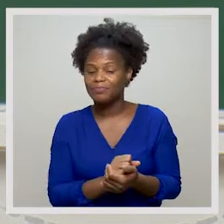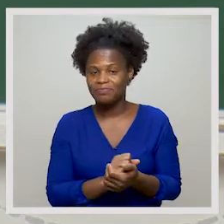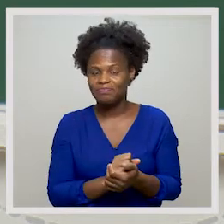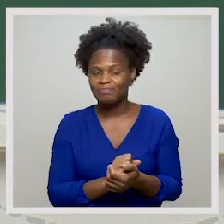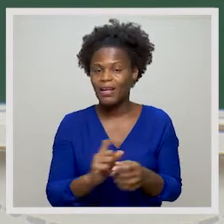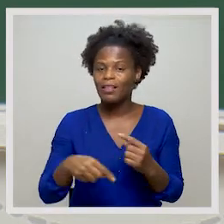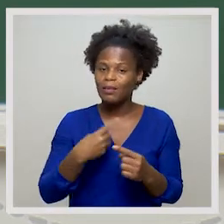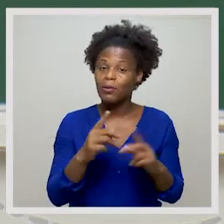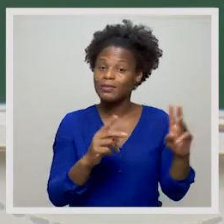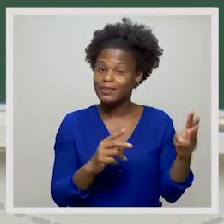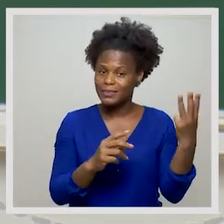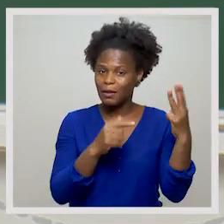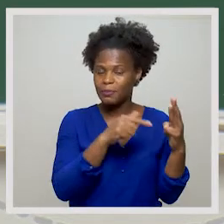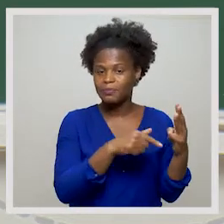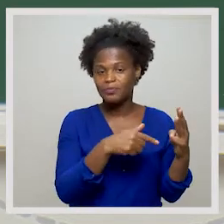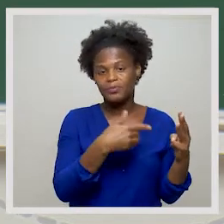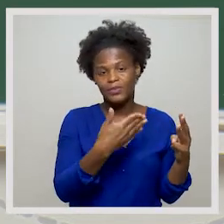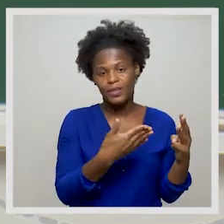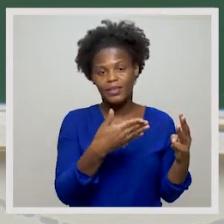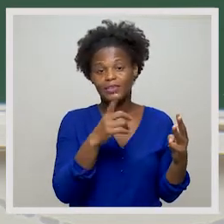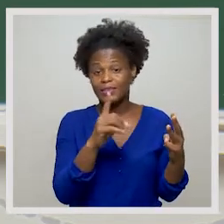160. Terceira classe,